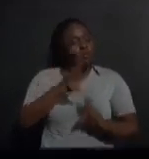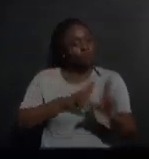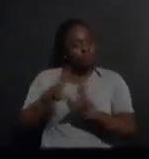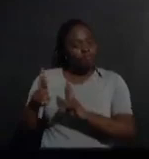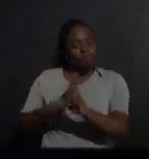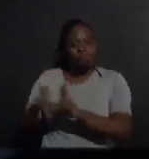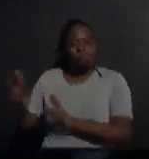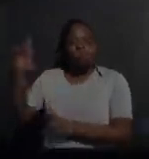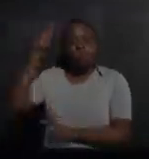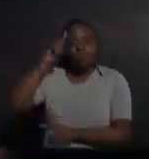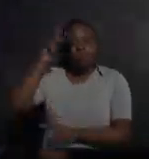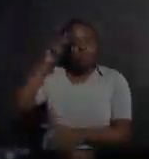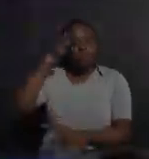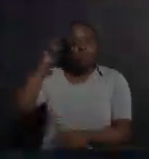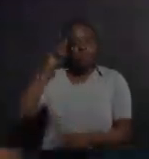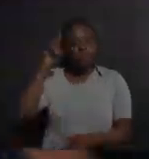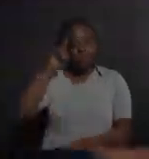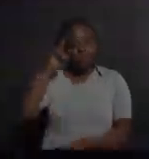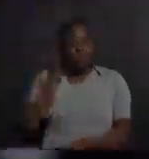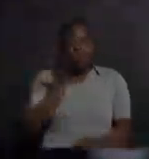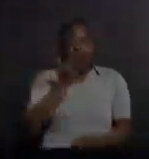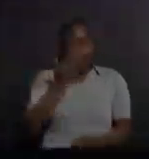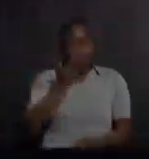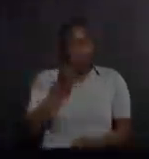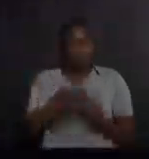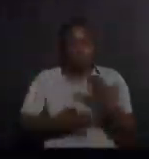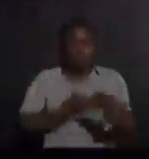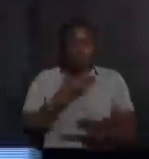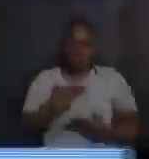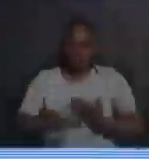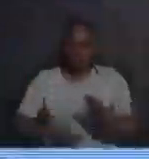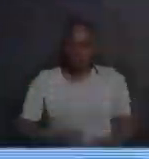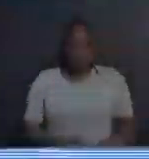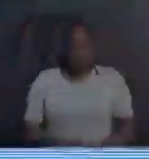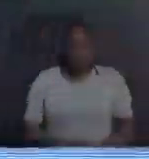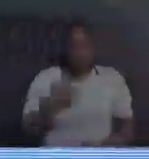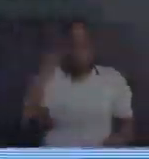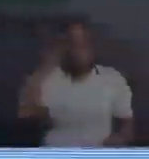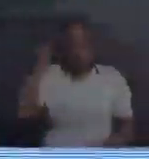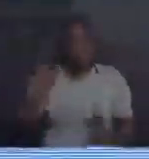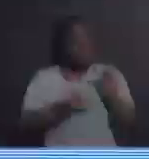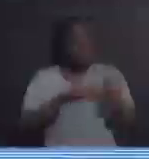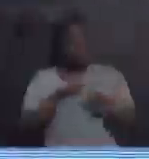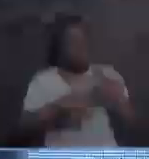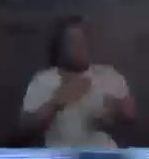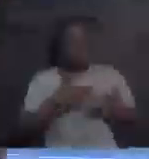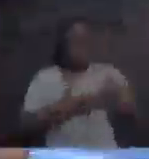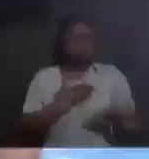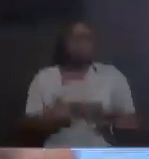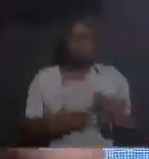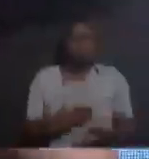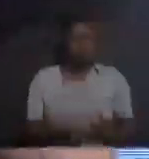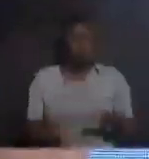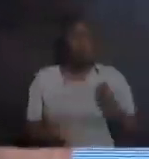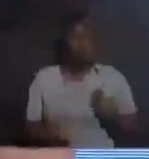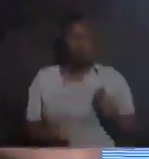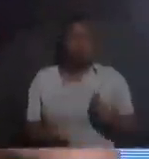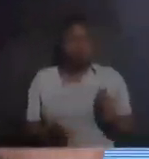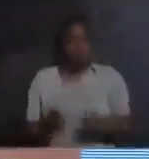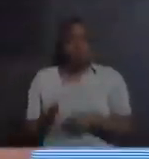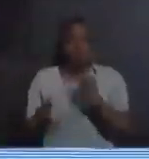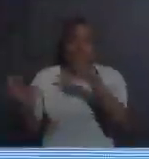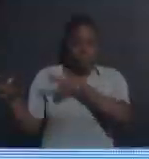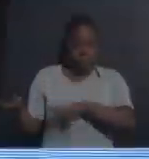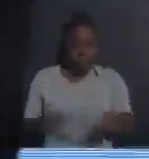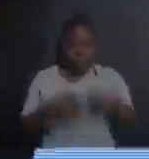dia o partir do pão. Isso é avivamento. Sabe o que é avivamento? É não viver uma semana de poder